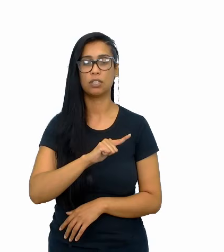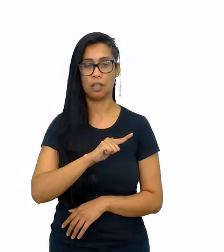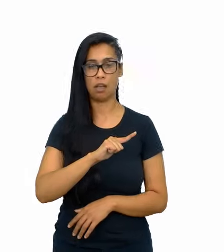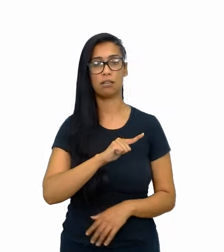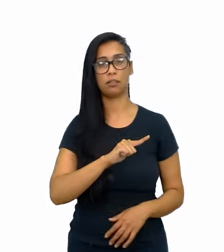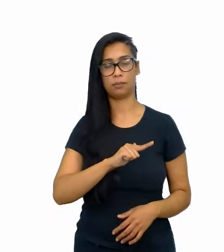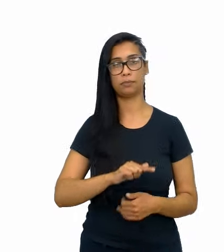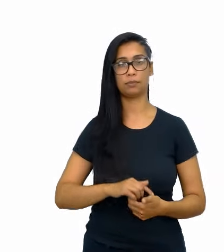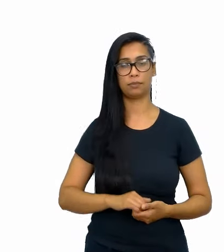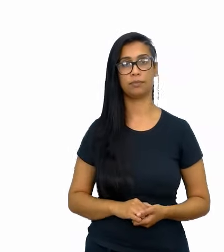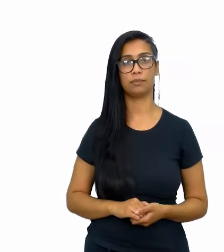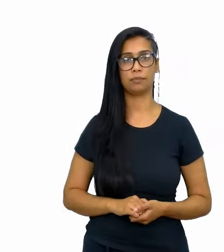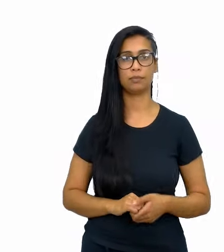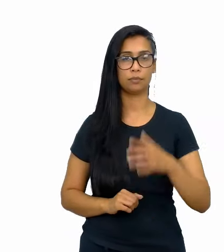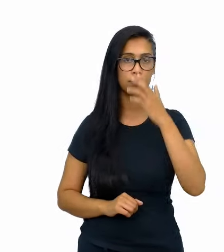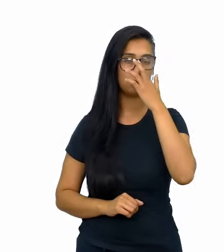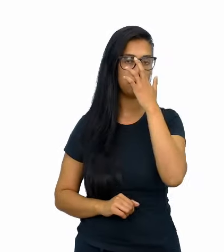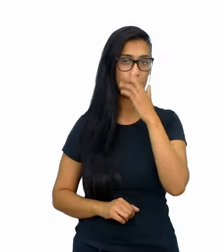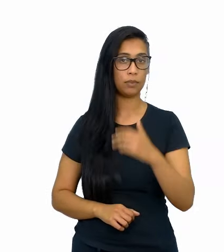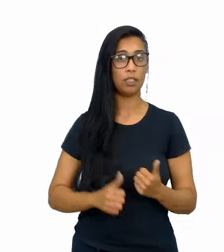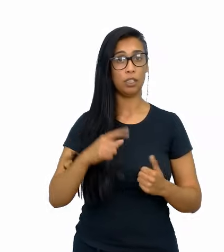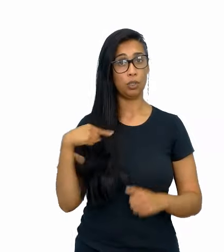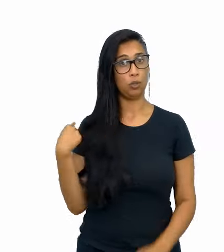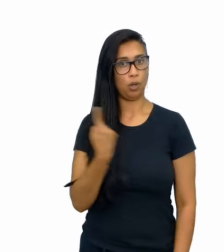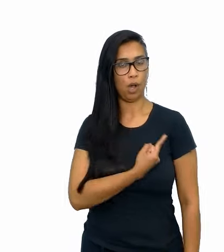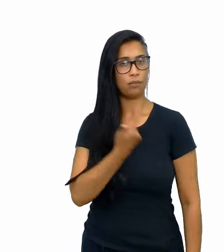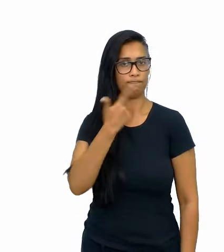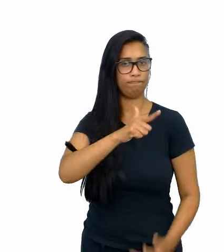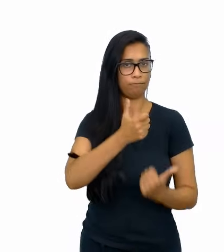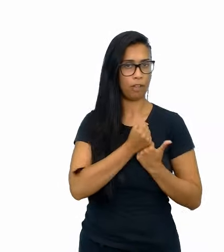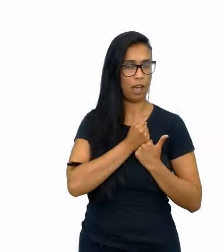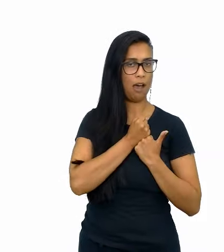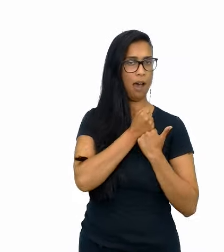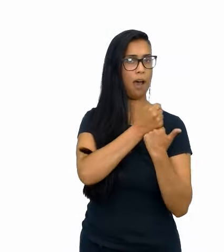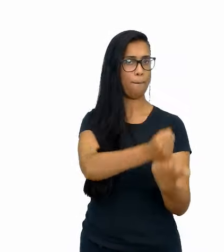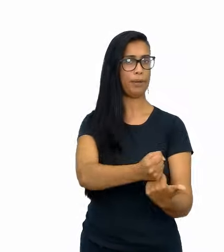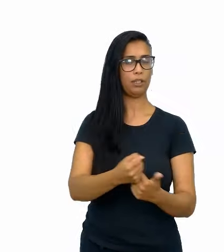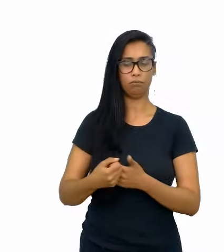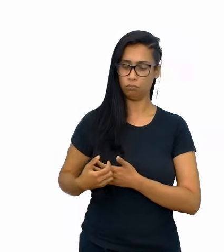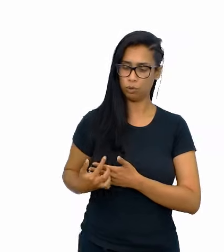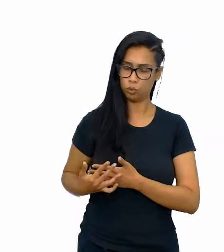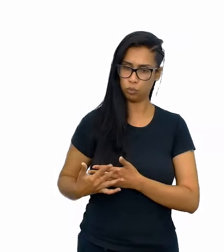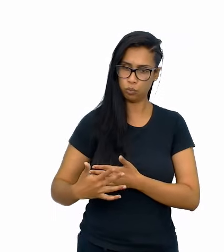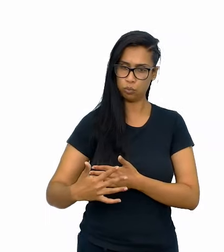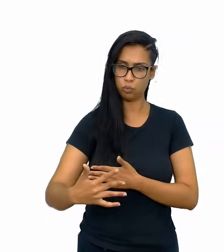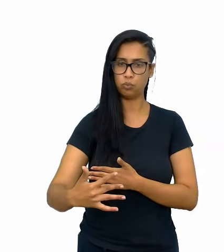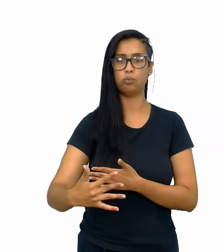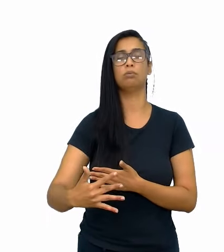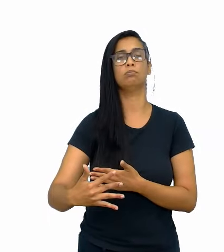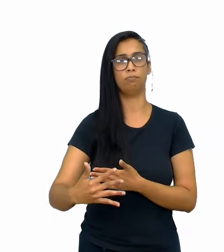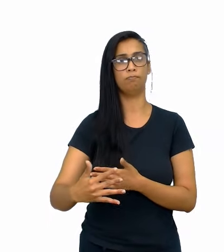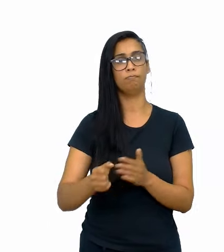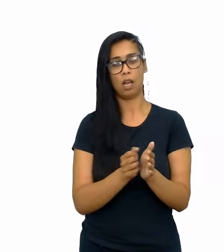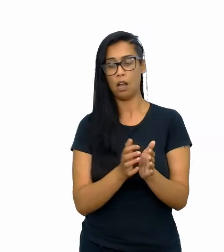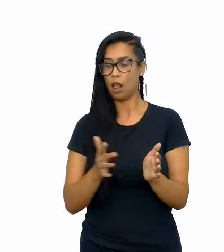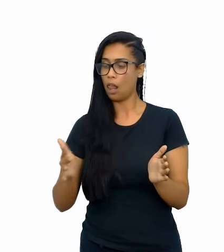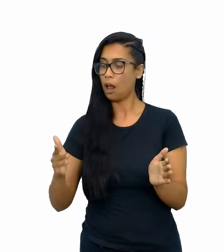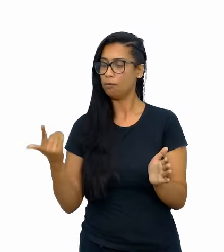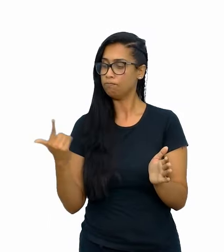acompanhados, e também vão nos apoiar aí nesse processo de tomada de decisões ao longo de todo